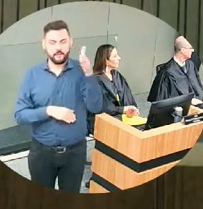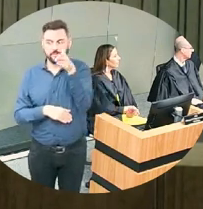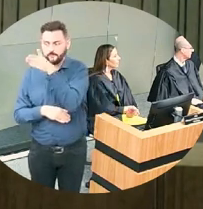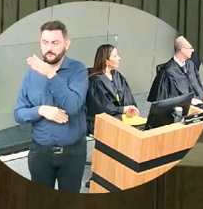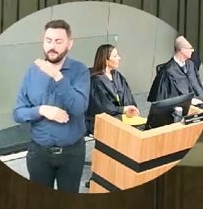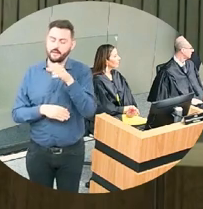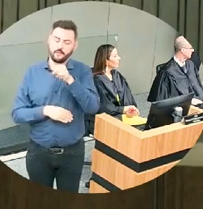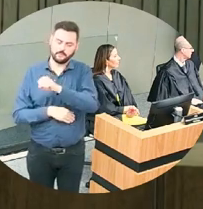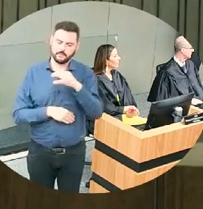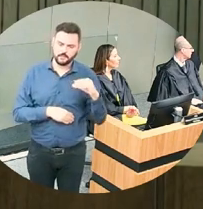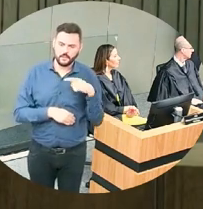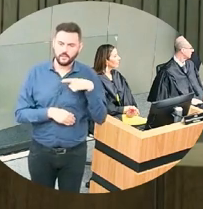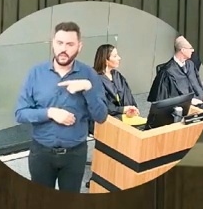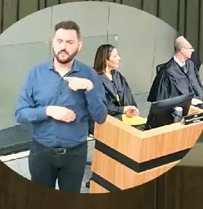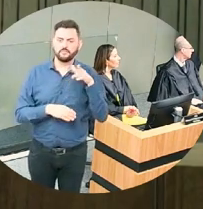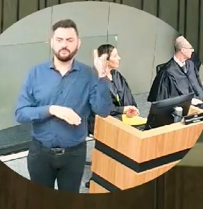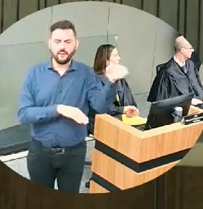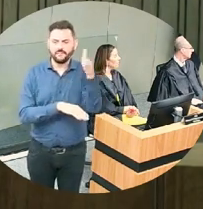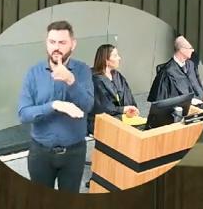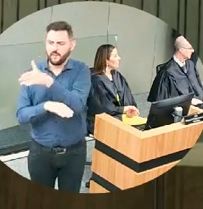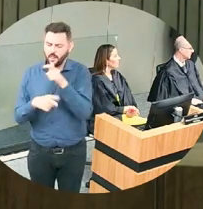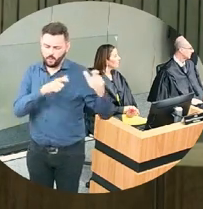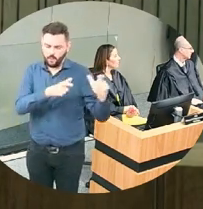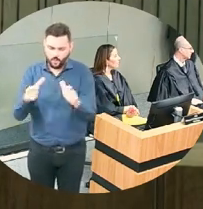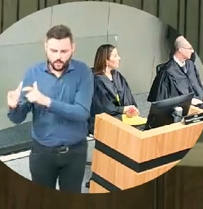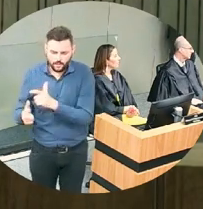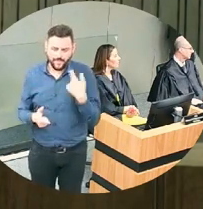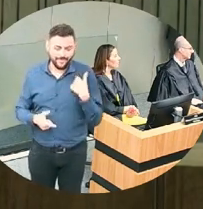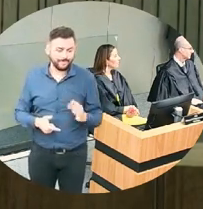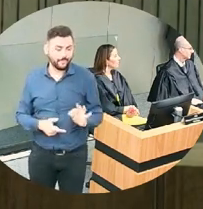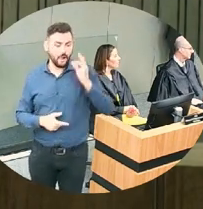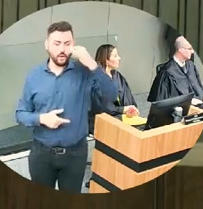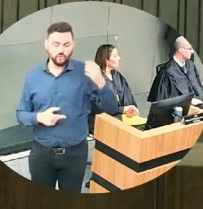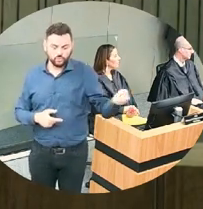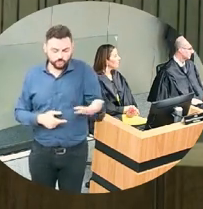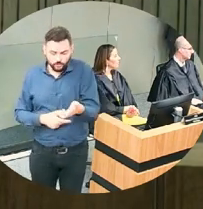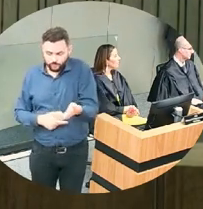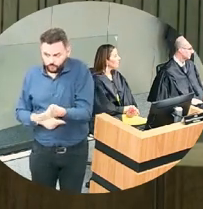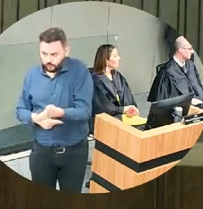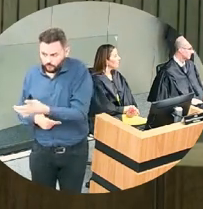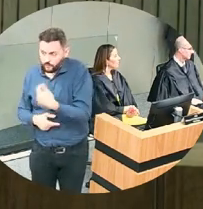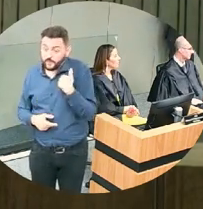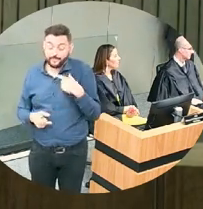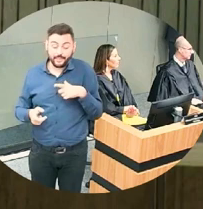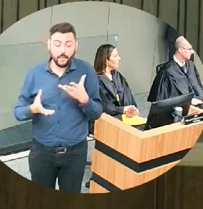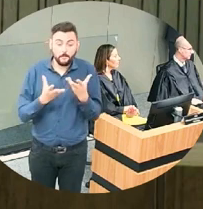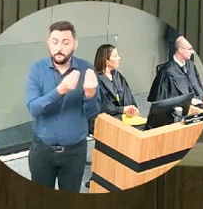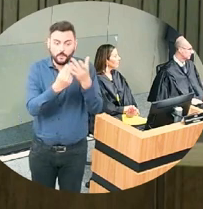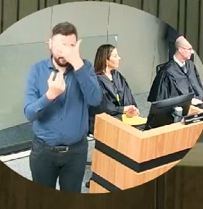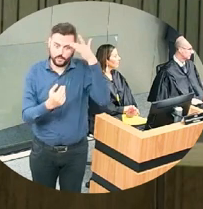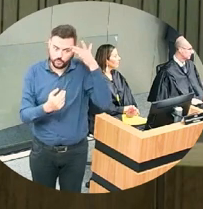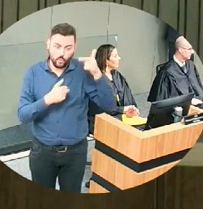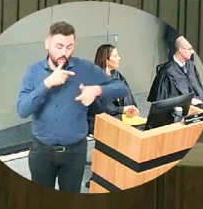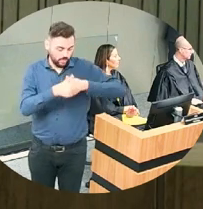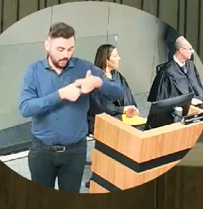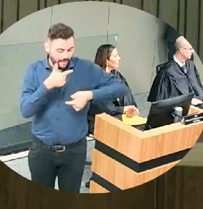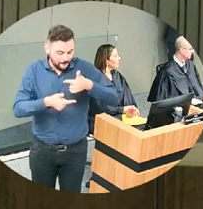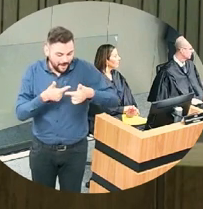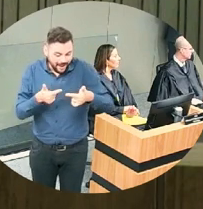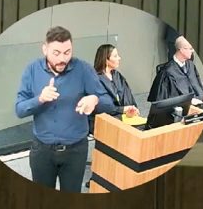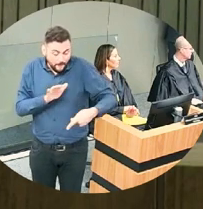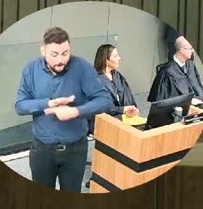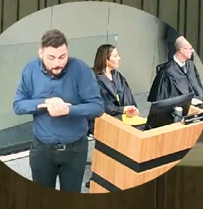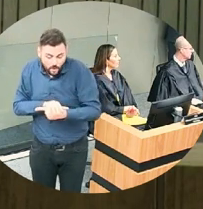de fomento a cultura de inovação participação de mais de 400 atletas de inovação 43